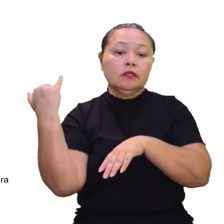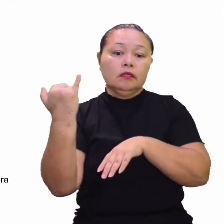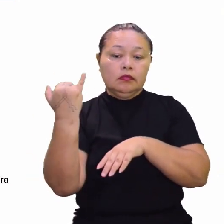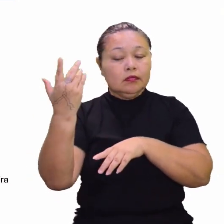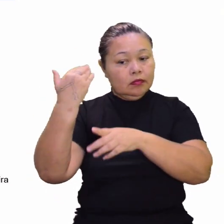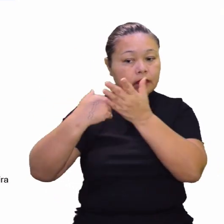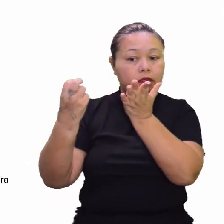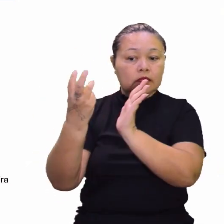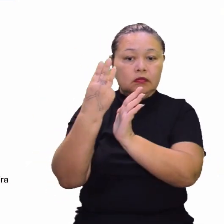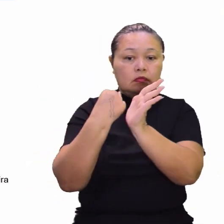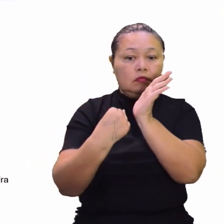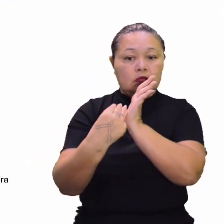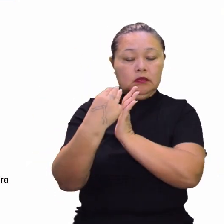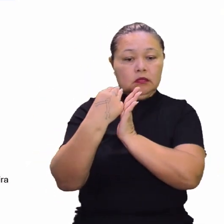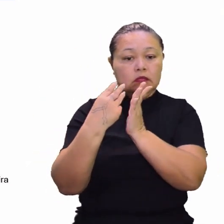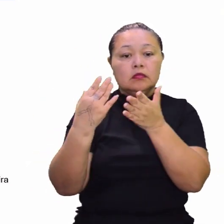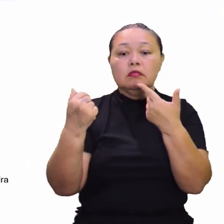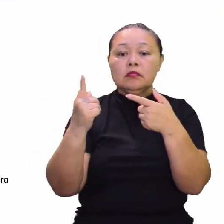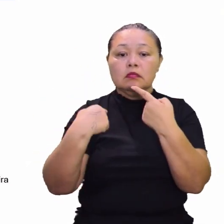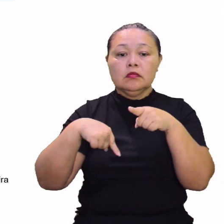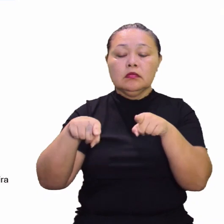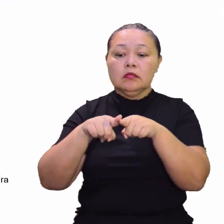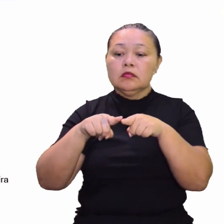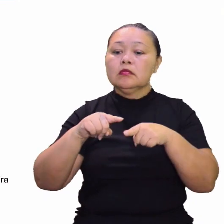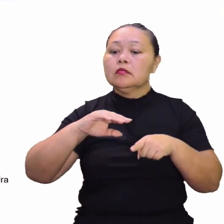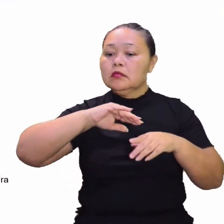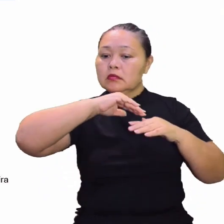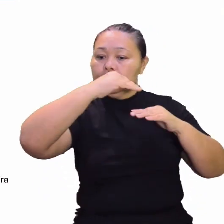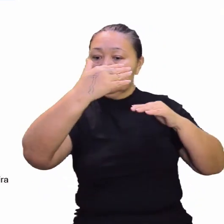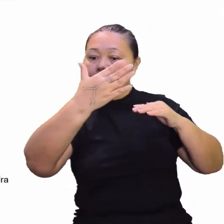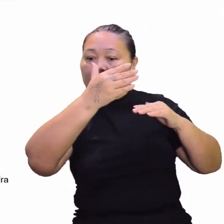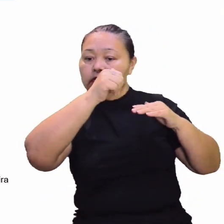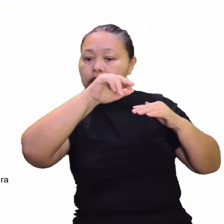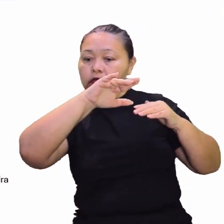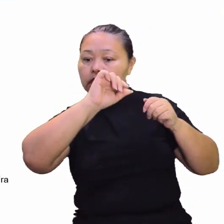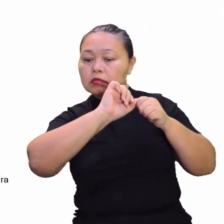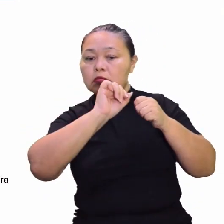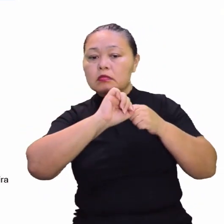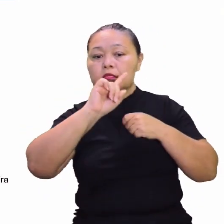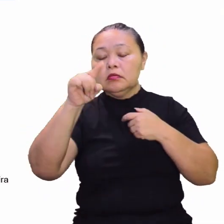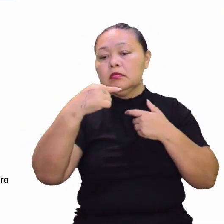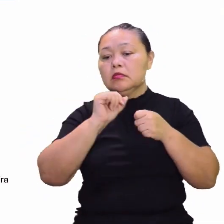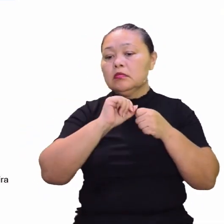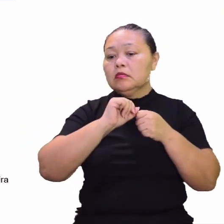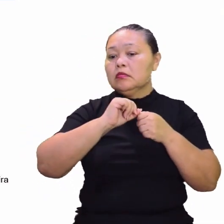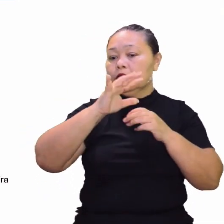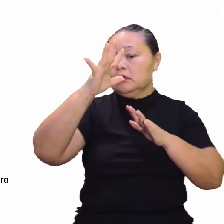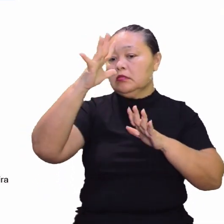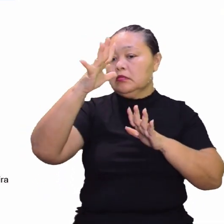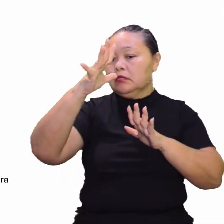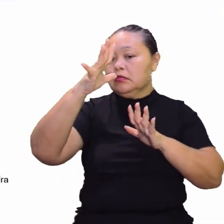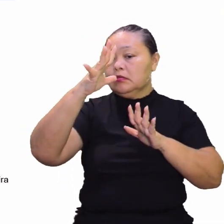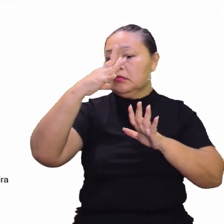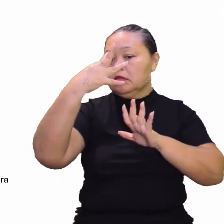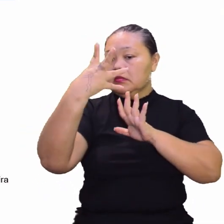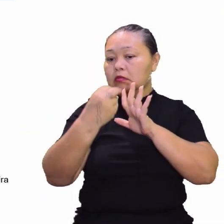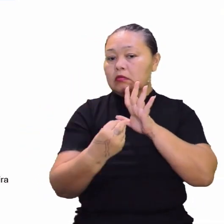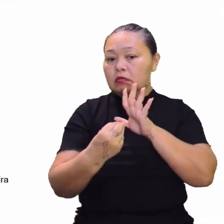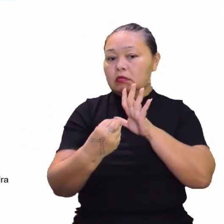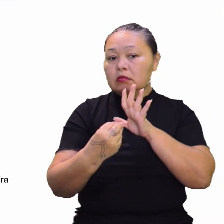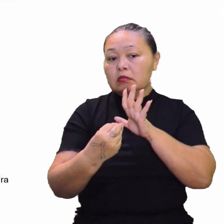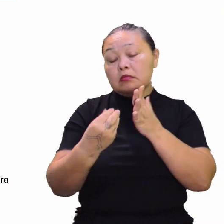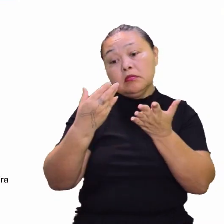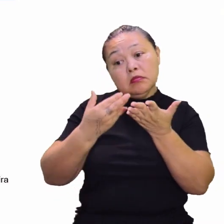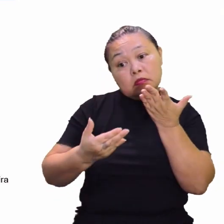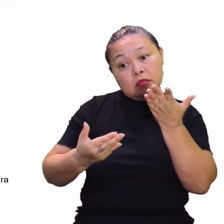norte, como falei lá no mapa, quando falei sobre a hidrovia da bacia amazônica, né? A bacia hidrográfica Amazonas. Então a gente tem o rio... Só perde